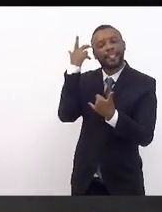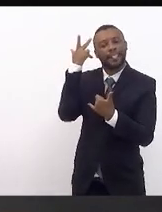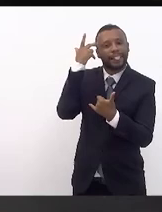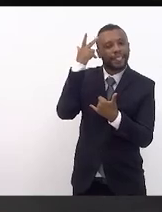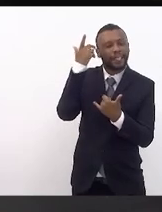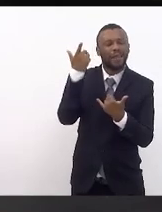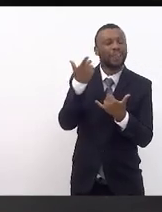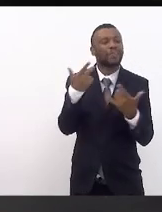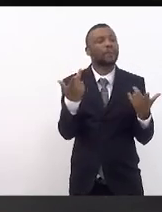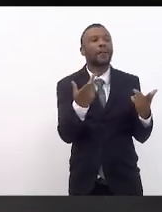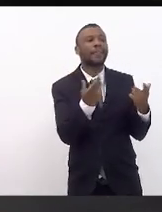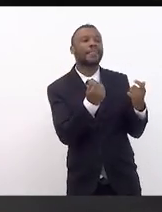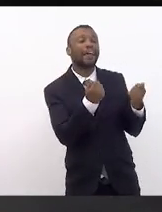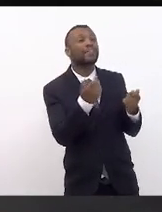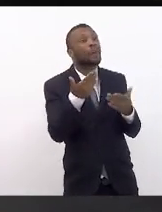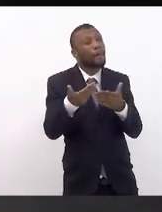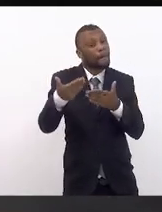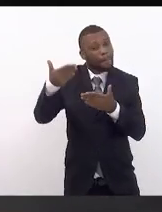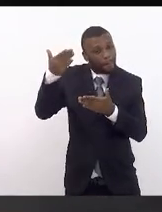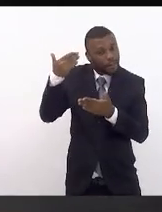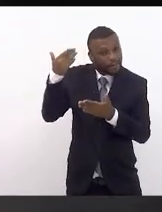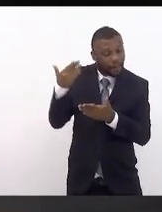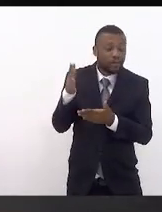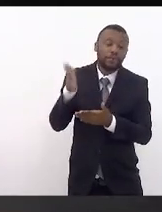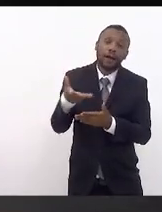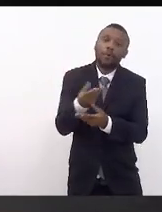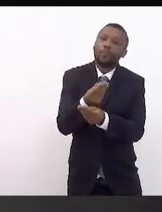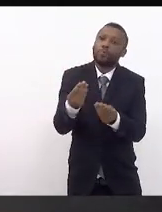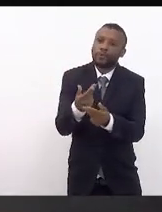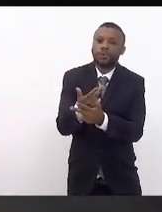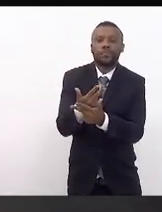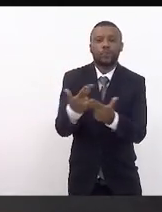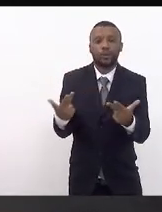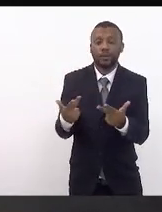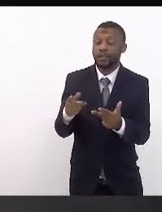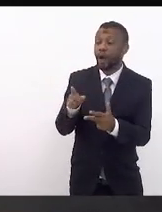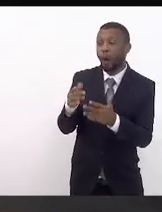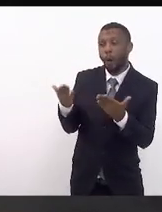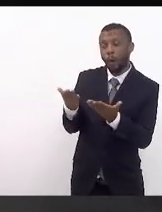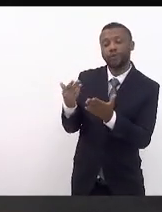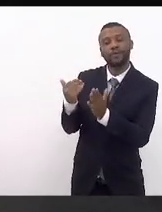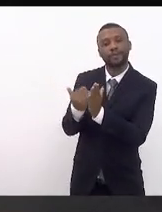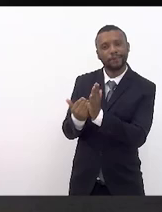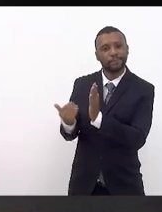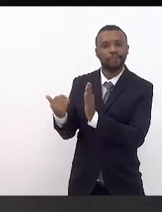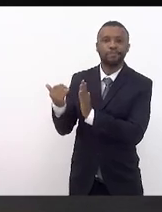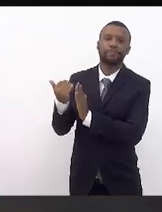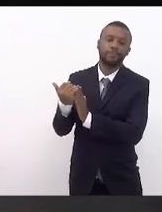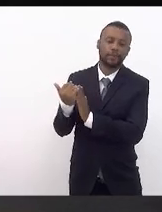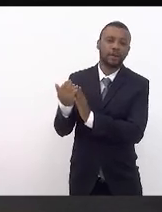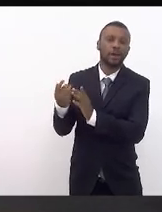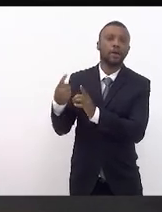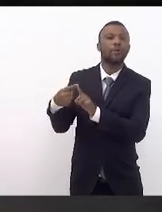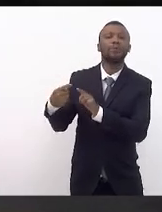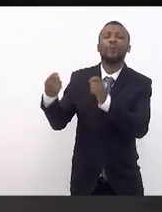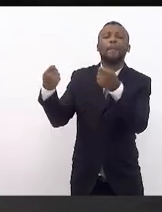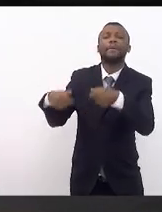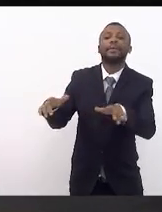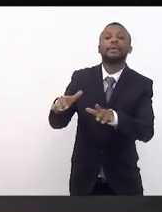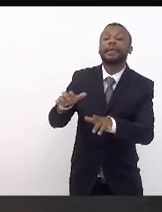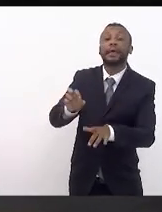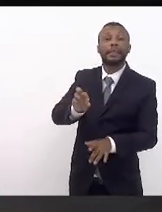fui muita coisa. Eu falei, hoje, meu amigo, você é muito mais, porque não precisa ser para